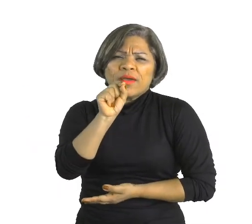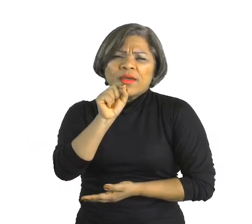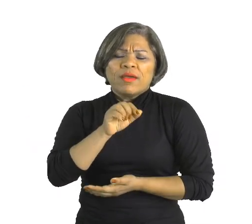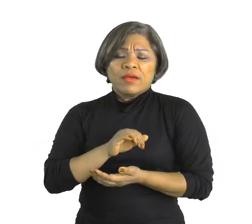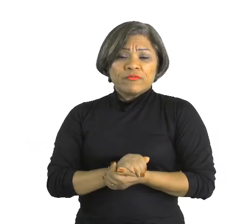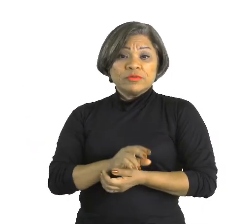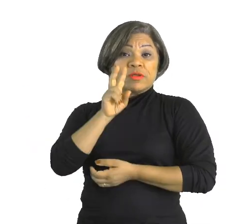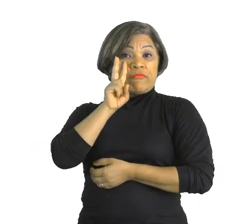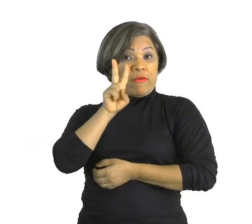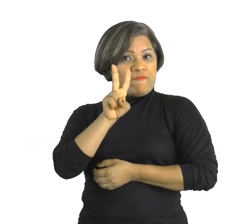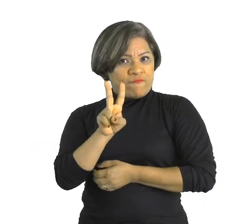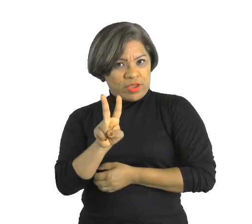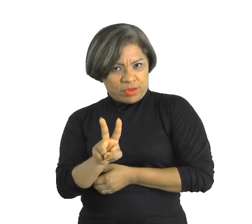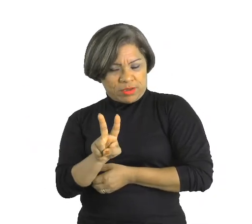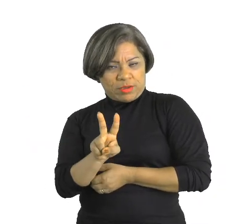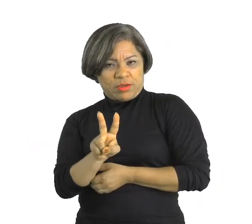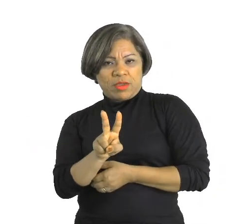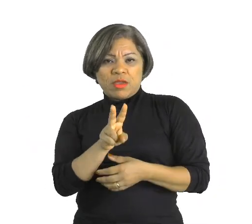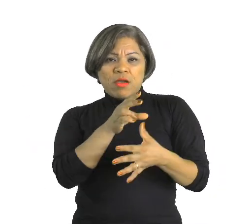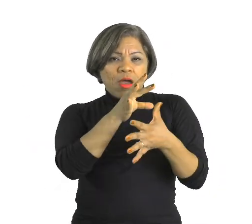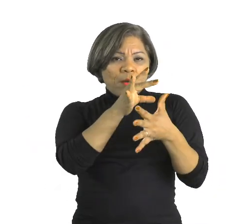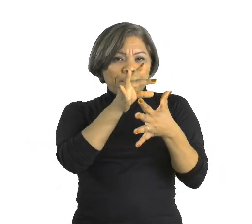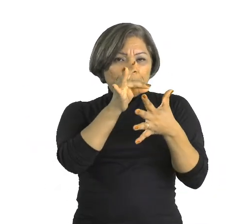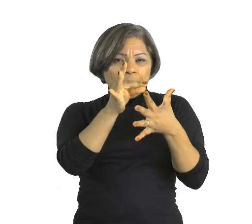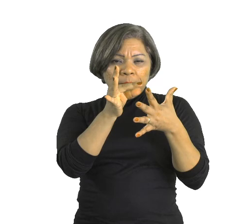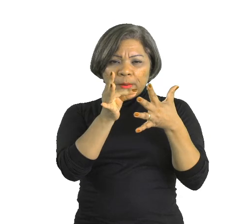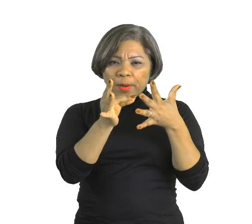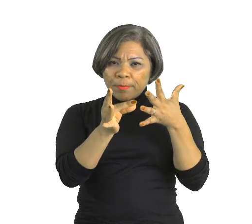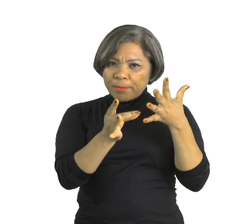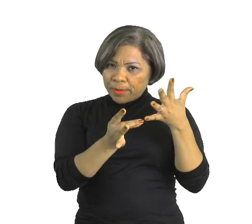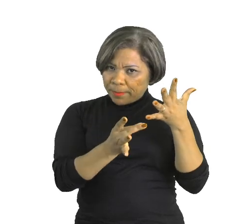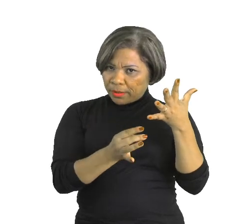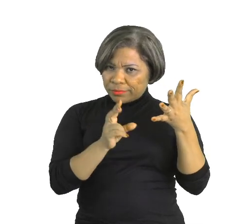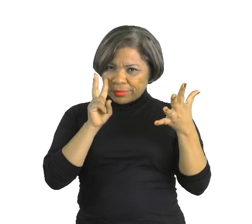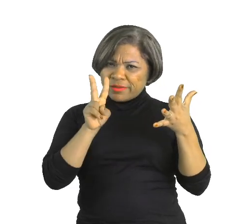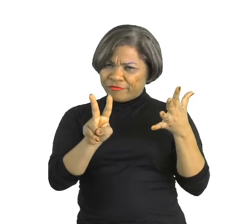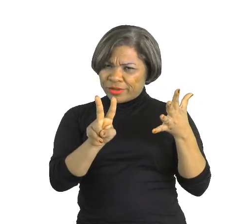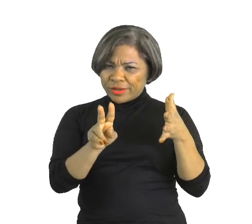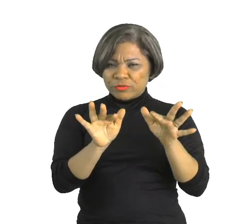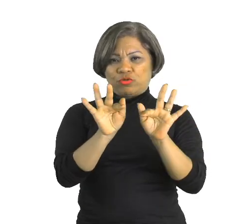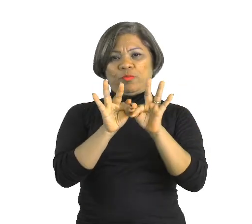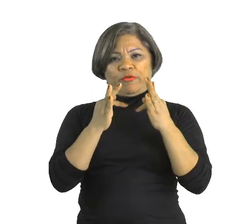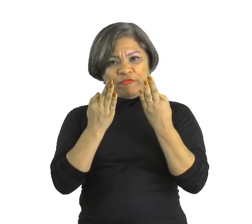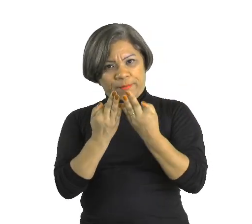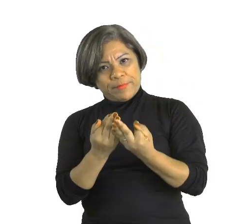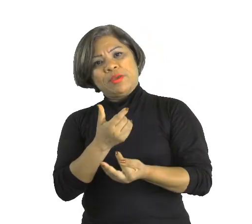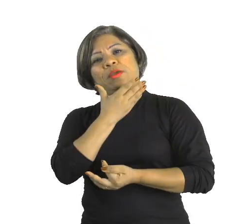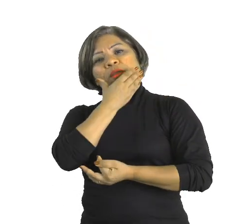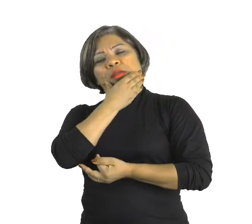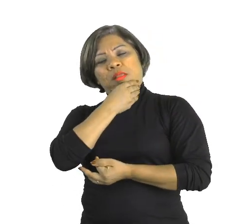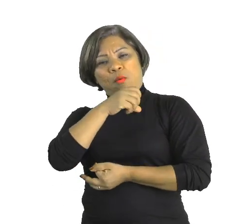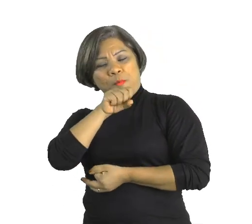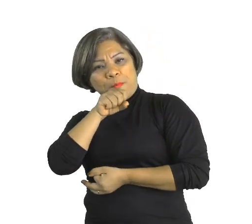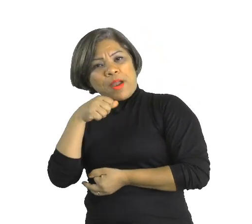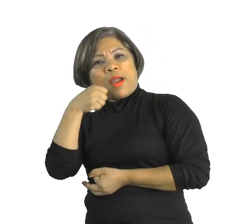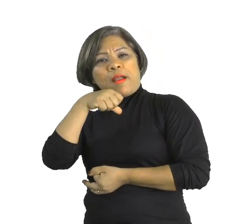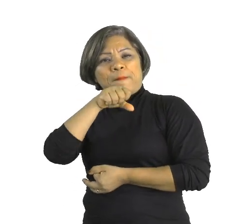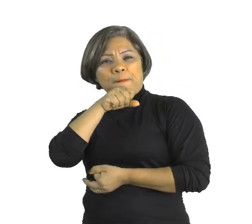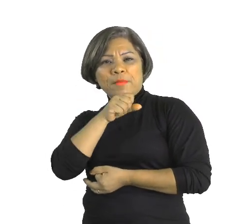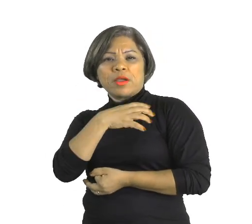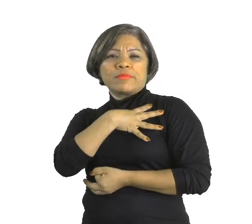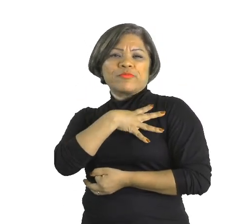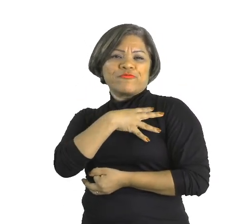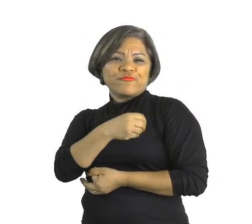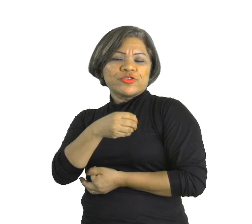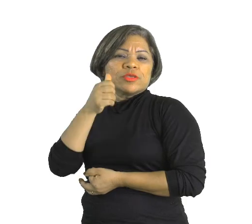situação. O que está acontecendo aí? Né? Vocês estão vendo que tem uma família, né? Tem o pai, a mãe e a filha no meio, e eles